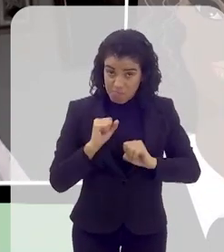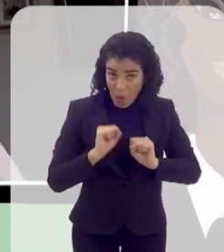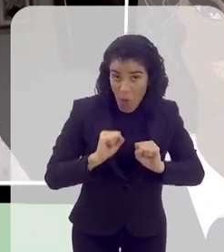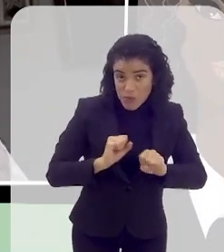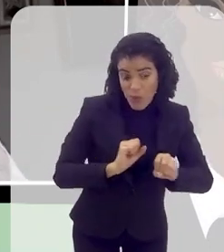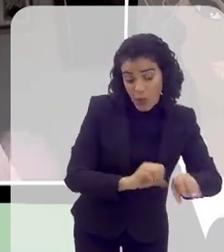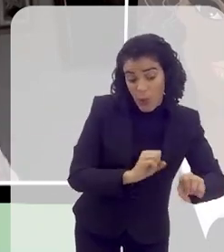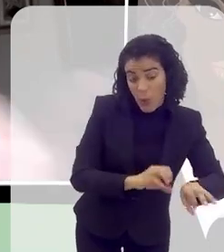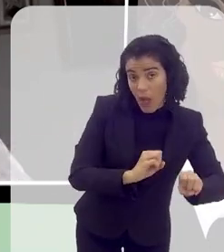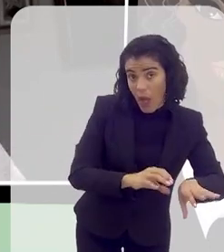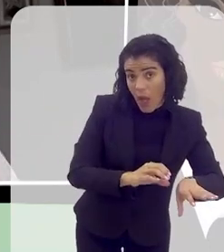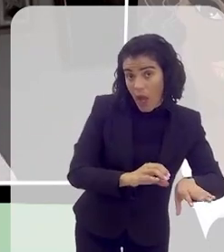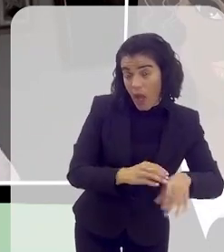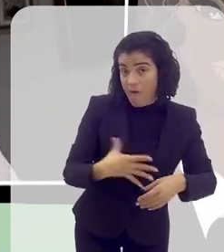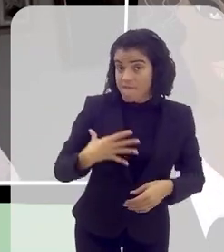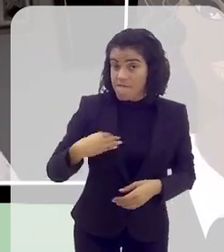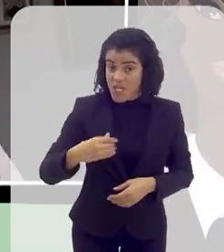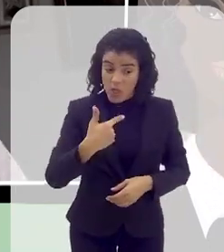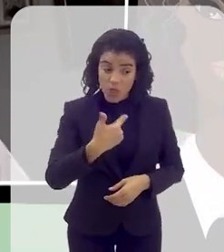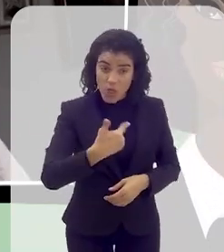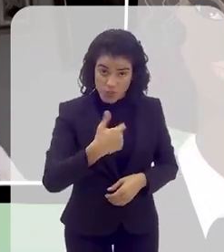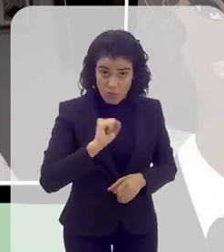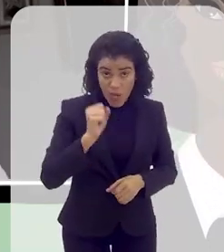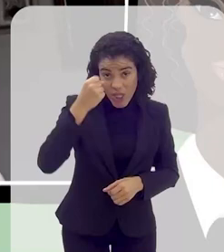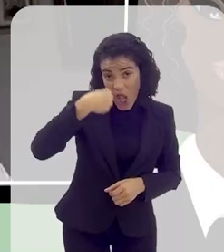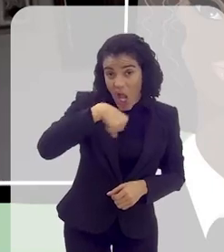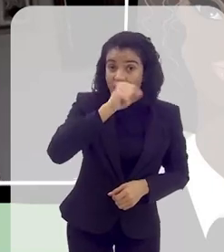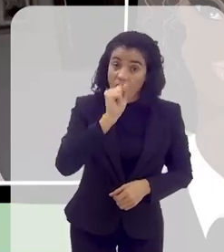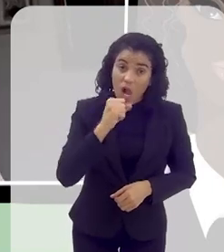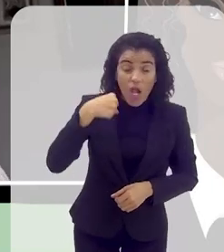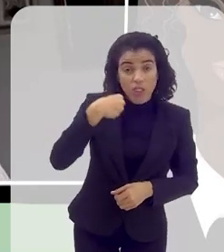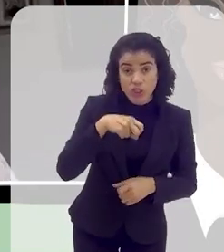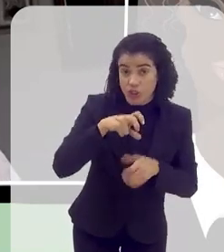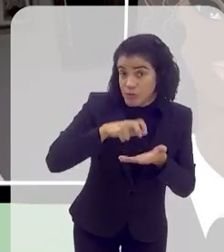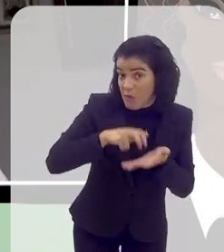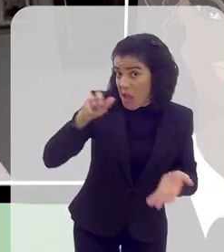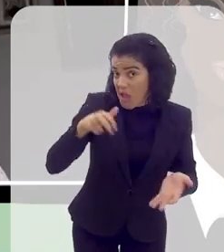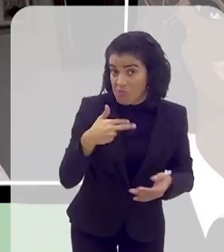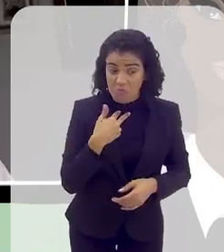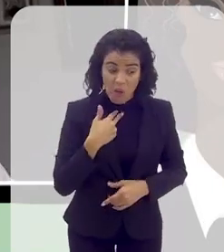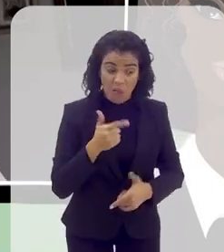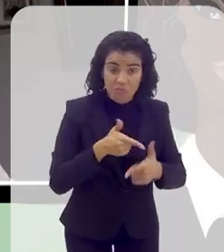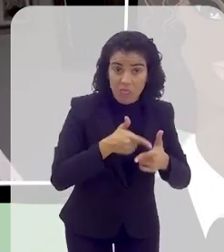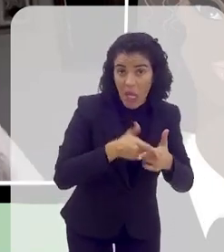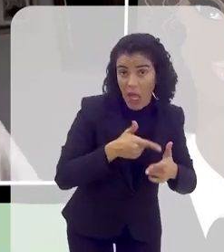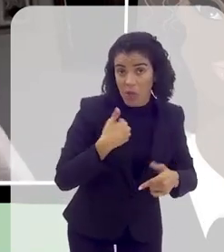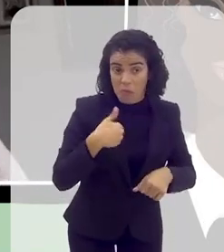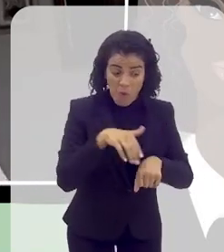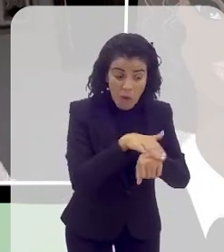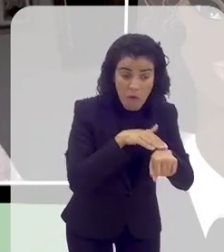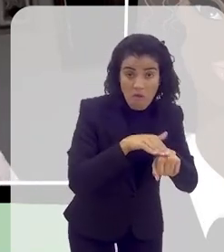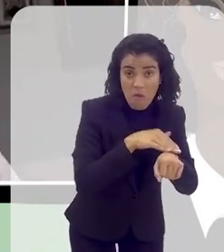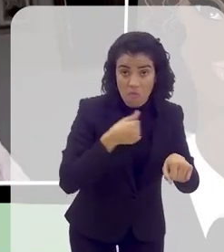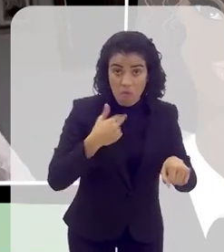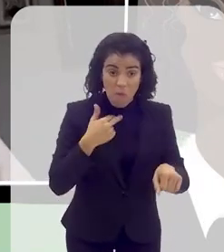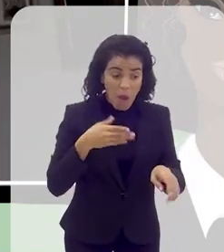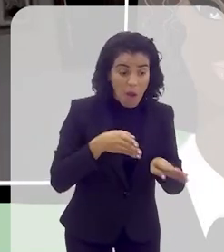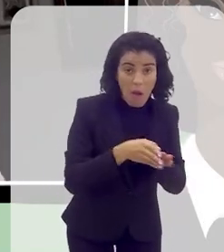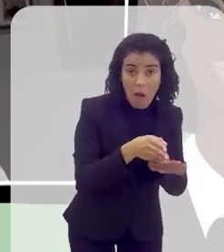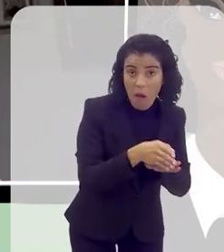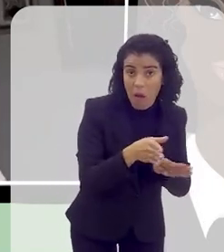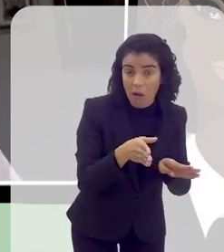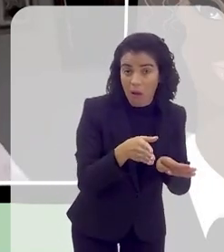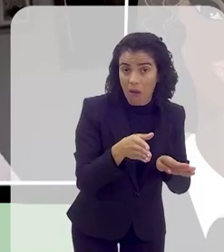o filho pode, né, o enteado pode comer sorvete de manhã, e a gente não pode falar, porque não pode, porque é madrasta, o